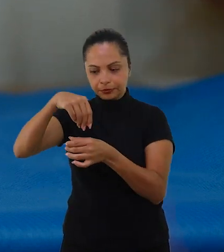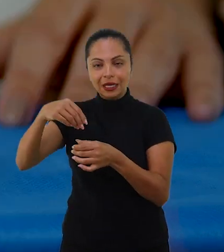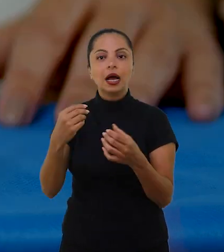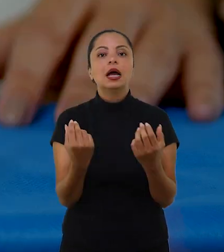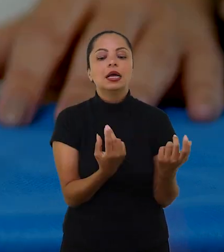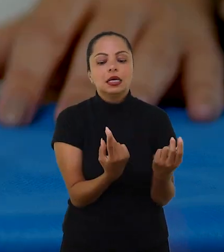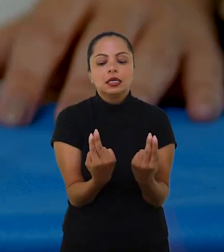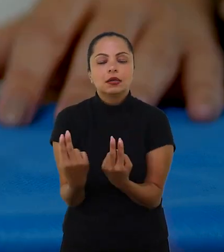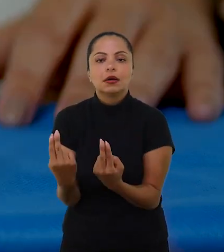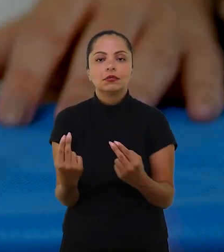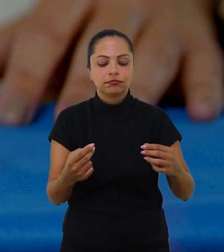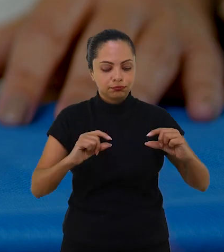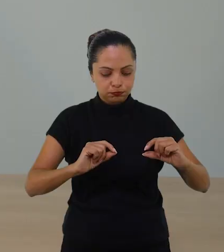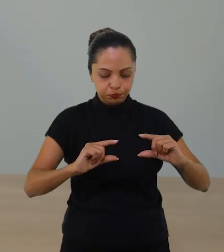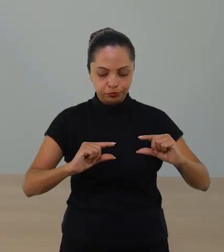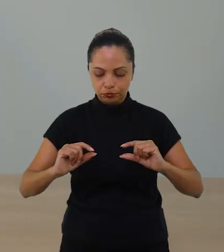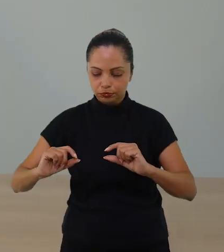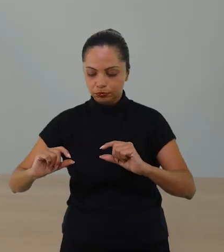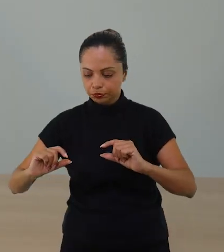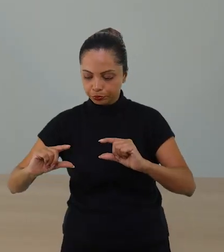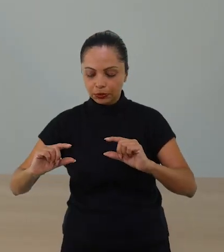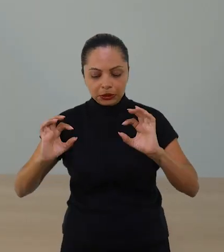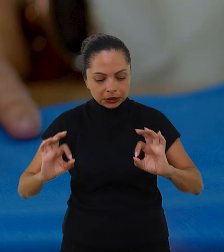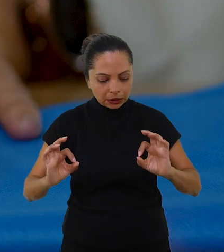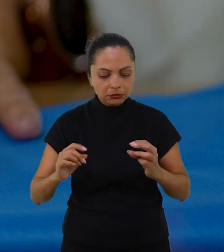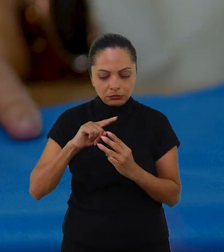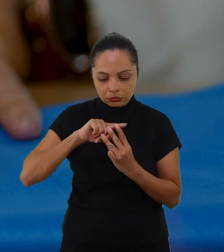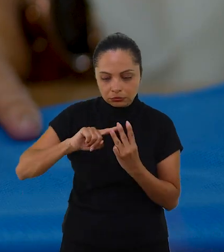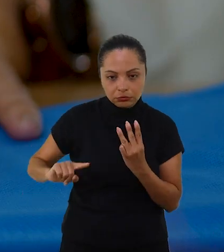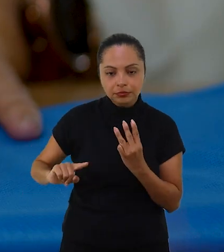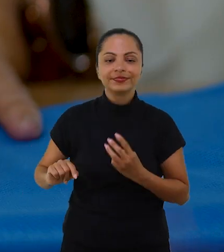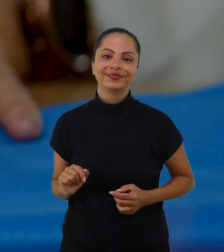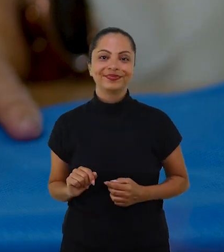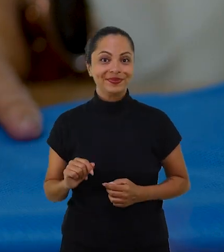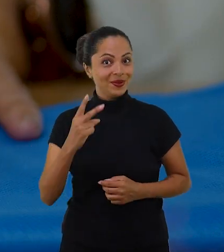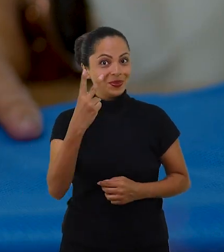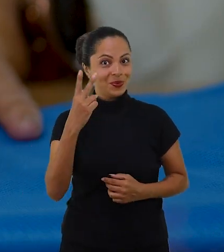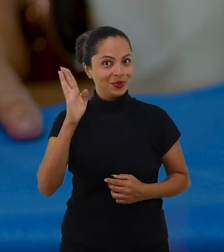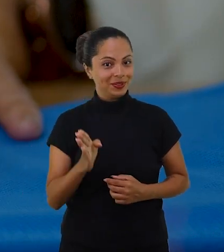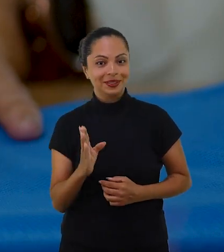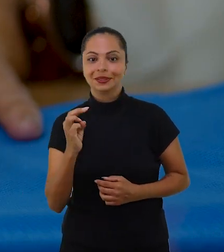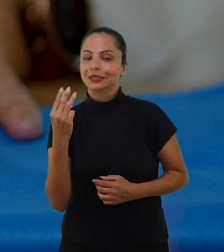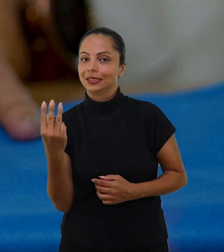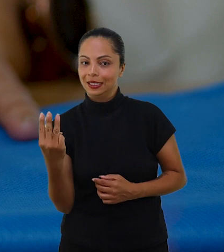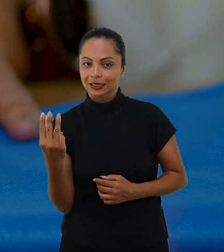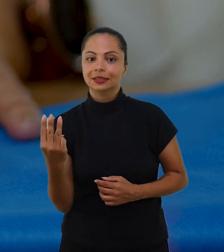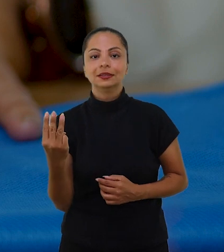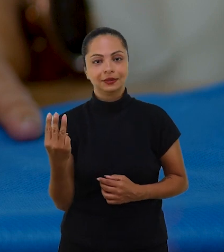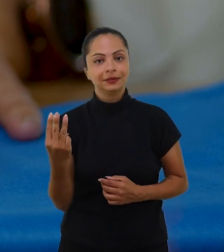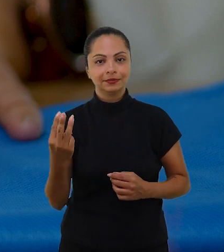aparente ser igual nos 3 copinhos. Ao fim desse processo, a dose de 2/3 de cápsula de